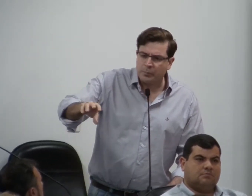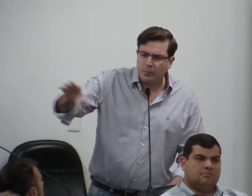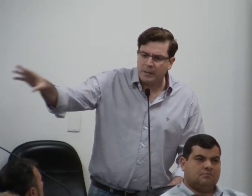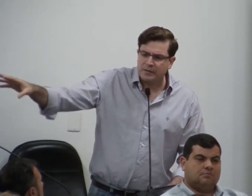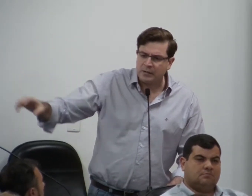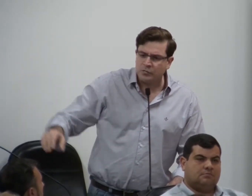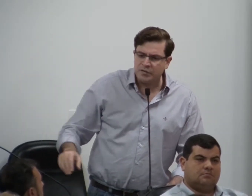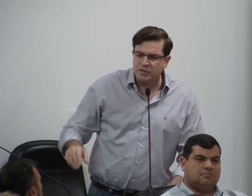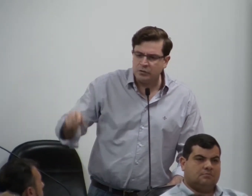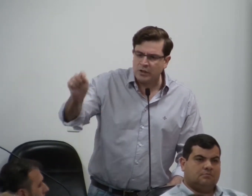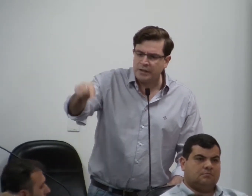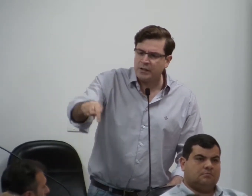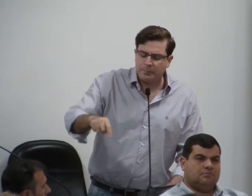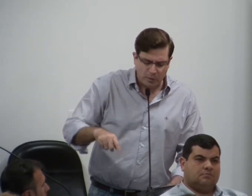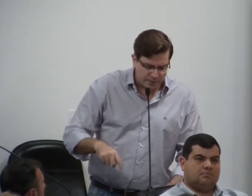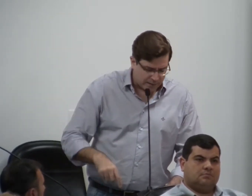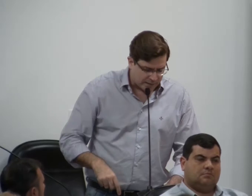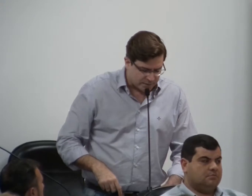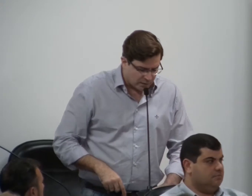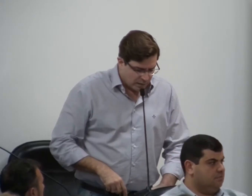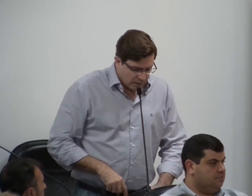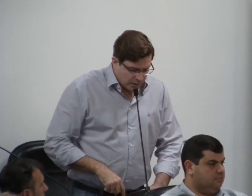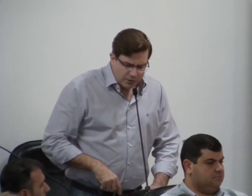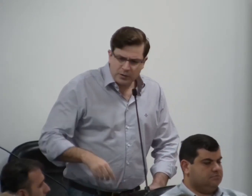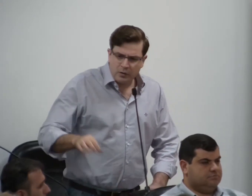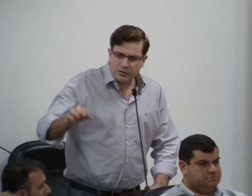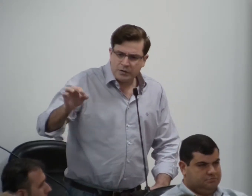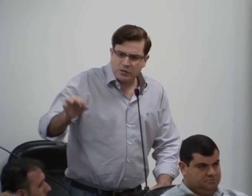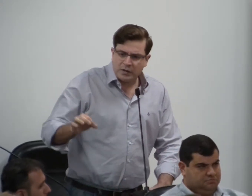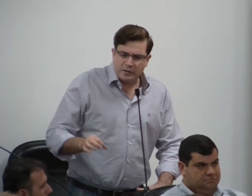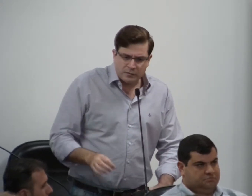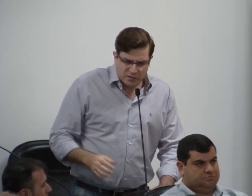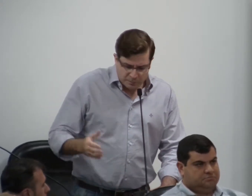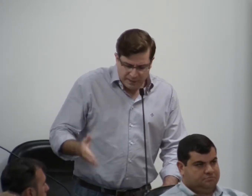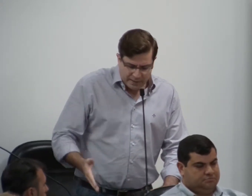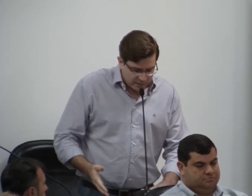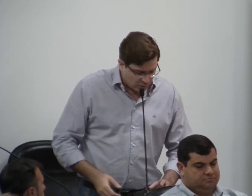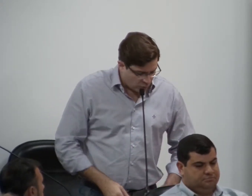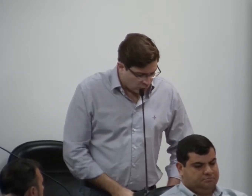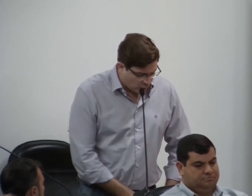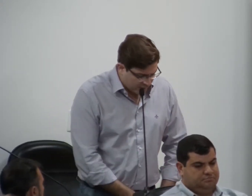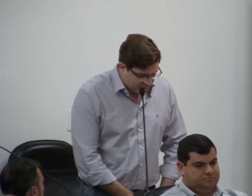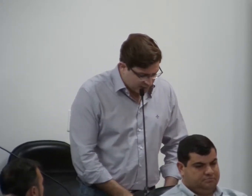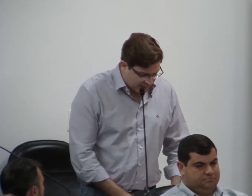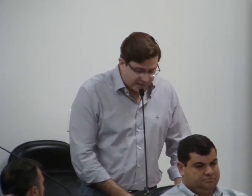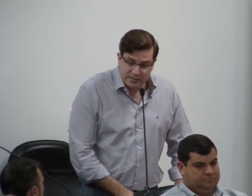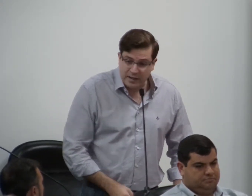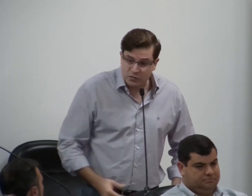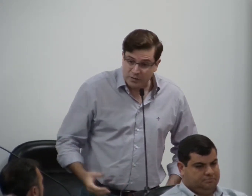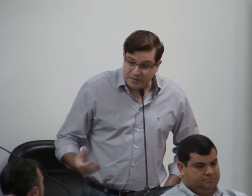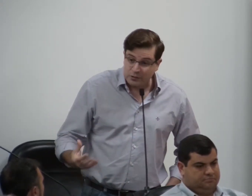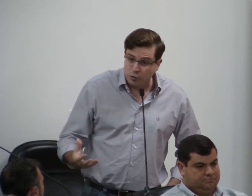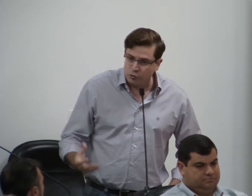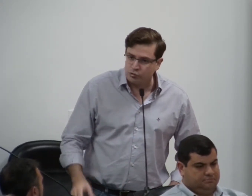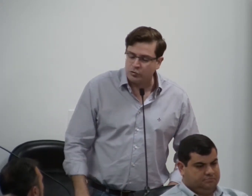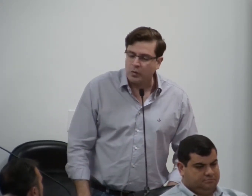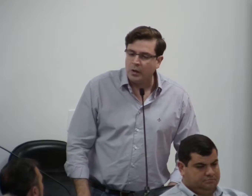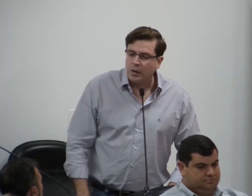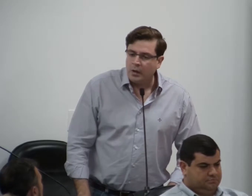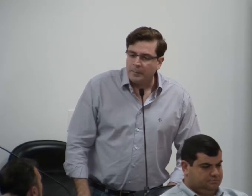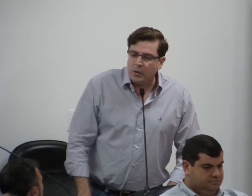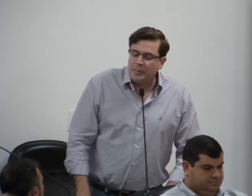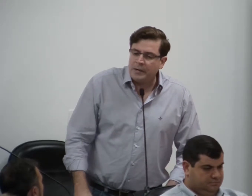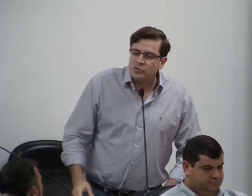acha que o problema está no vizinho, está dentro da própria casa. Então, a gente espera que com esse cartaz, com esse